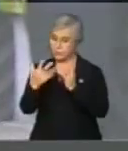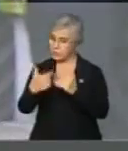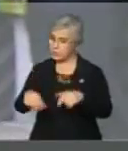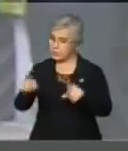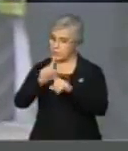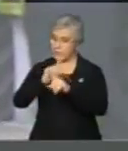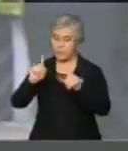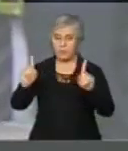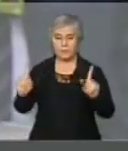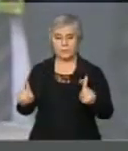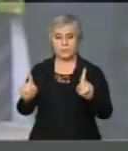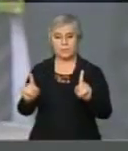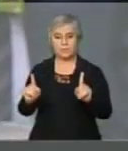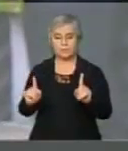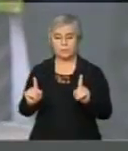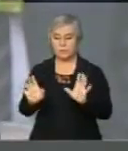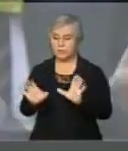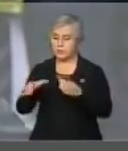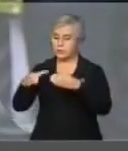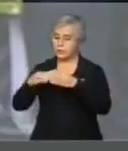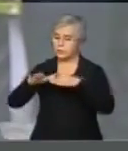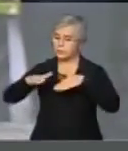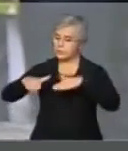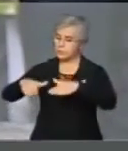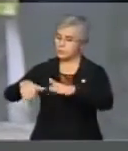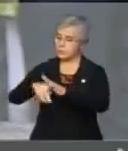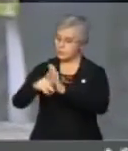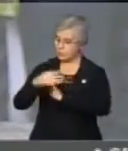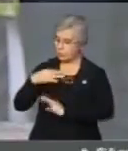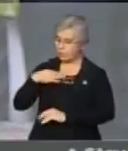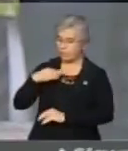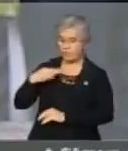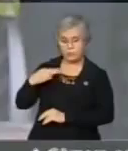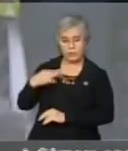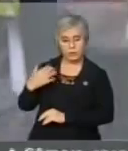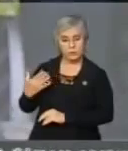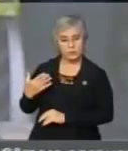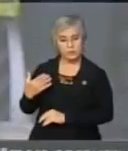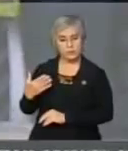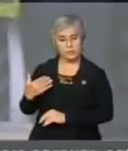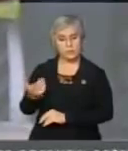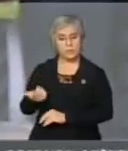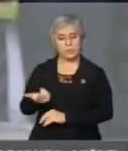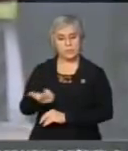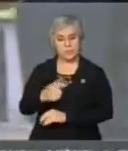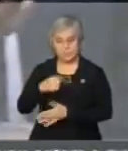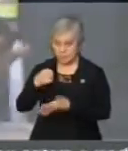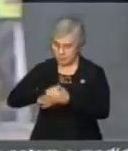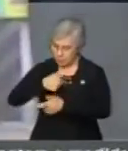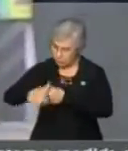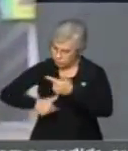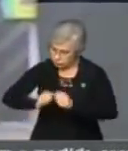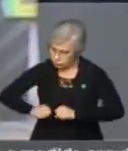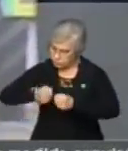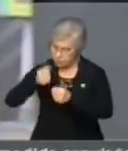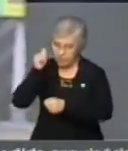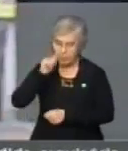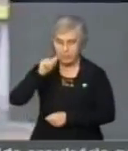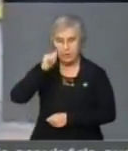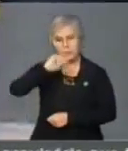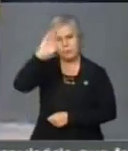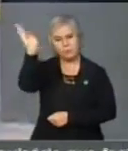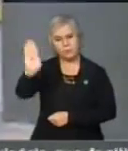aceitar que um setor como o de confecções, que é intensivo no trabalho das mulheres